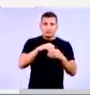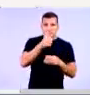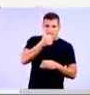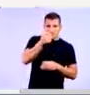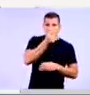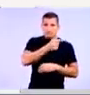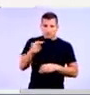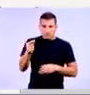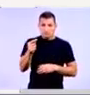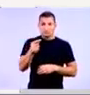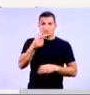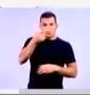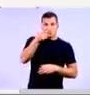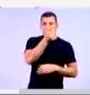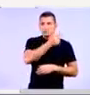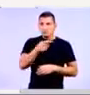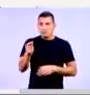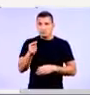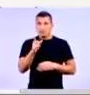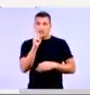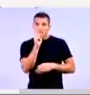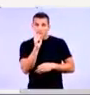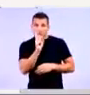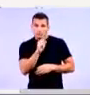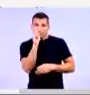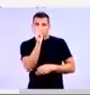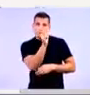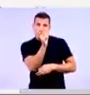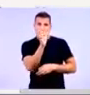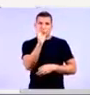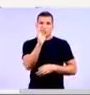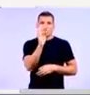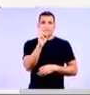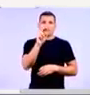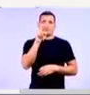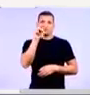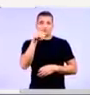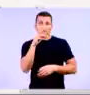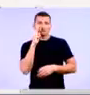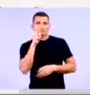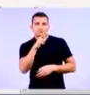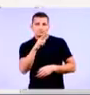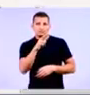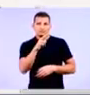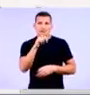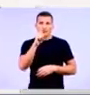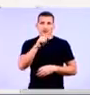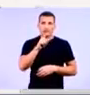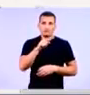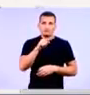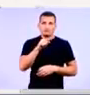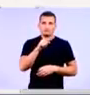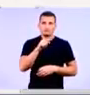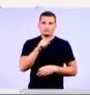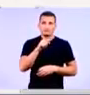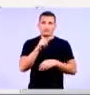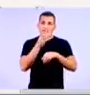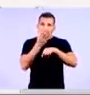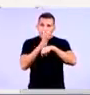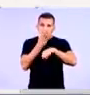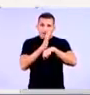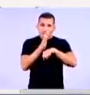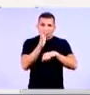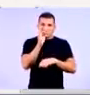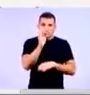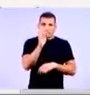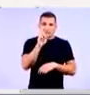semana. Você clica no fórum. Este fórum aqui, vejam, é um fórum de atividade, não